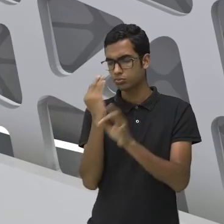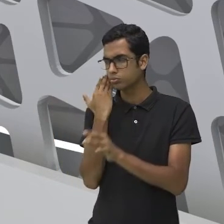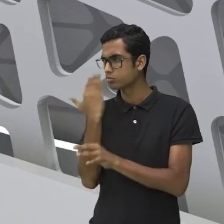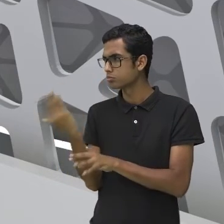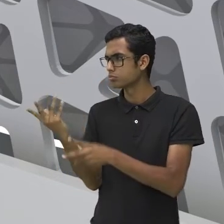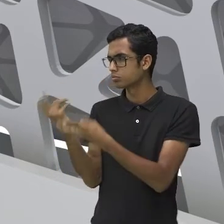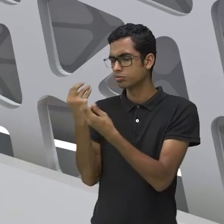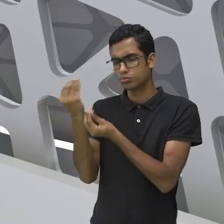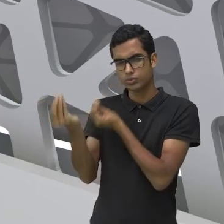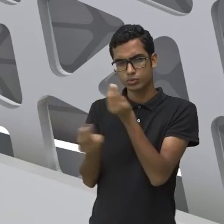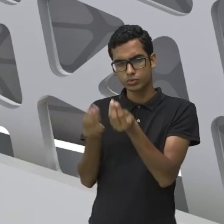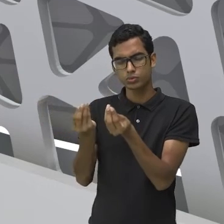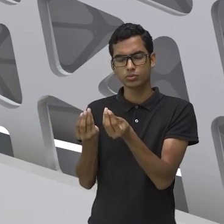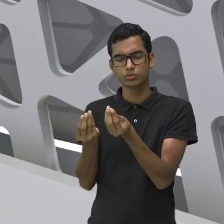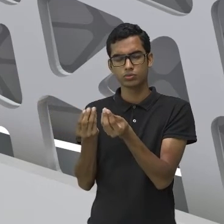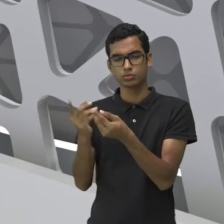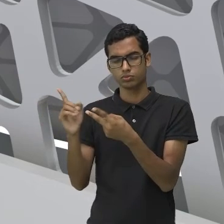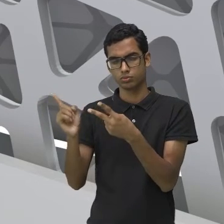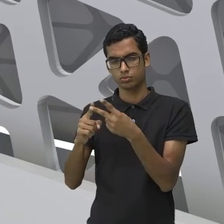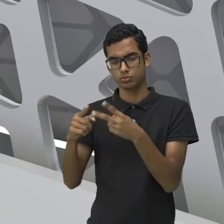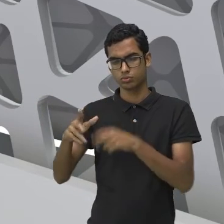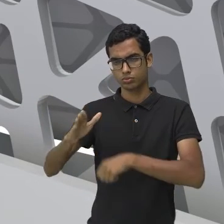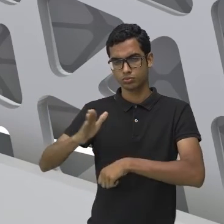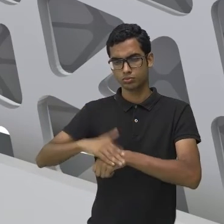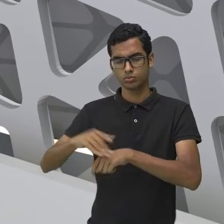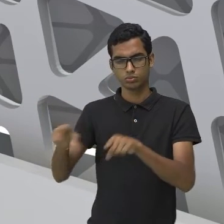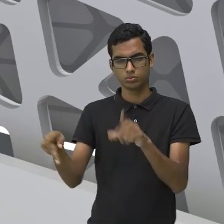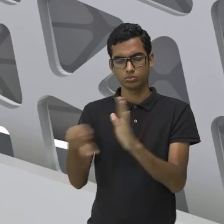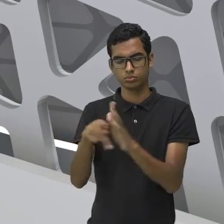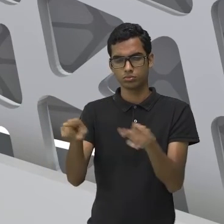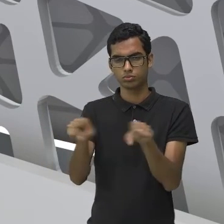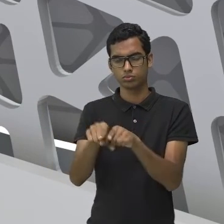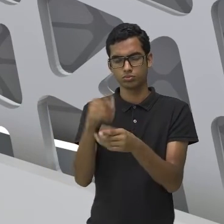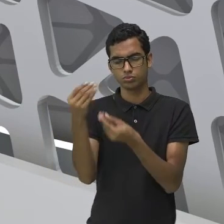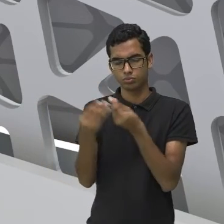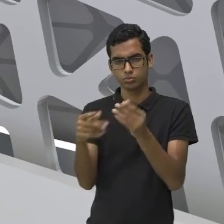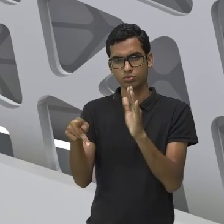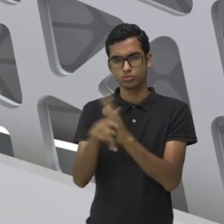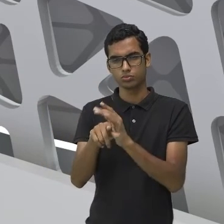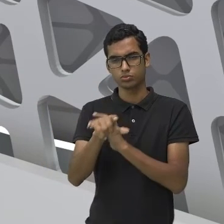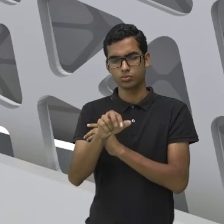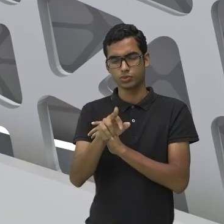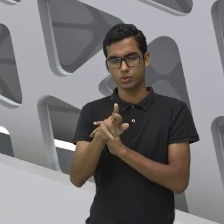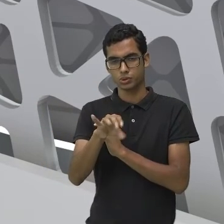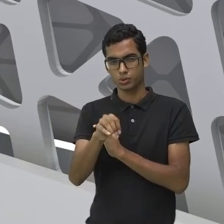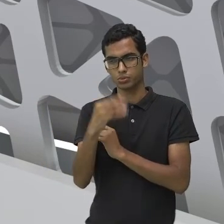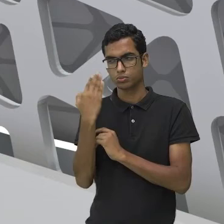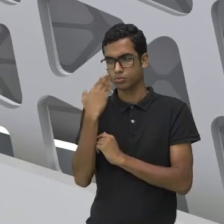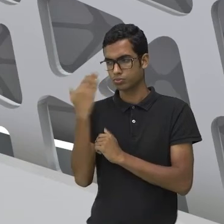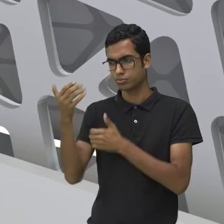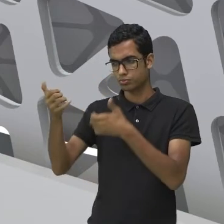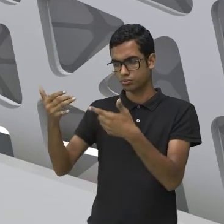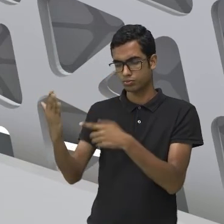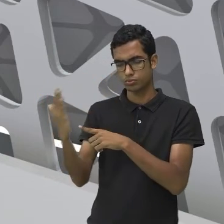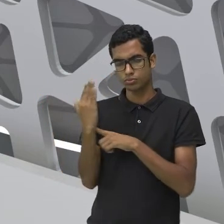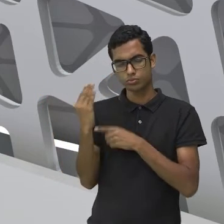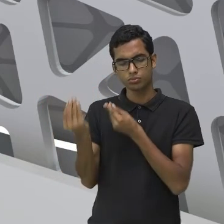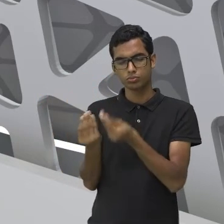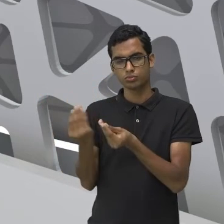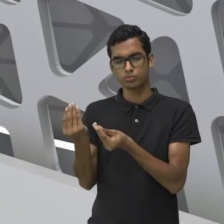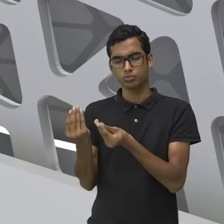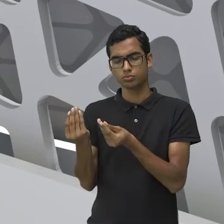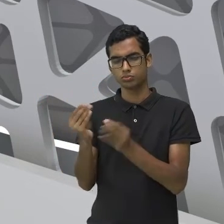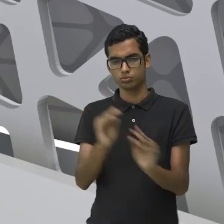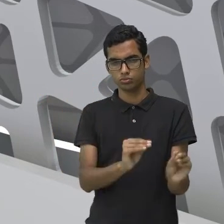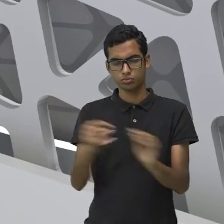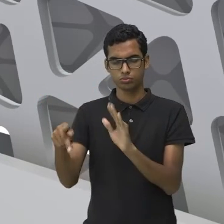observar como é essa segunda propriedade, como é que esses raios, eles incidem passando